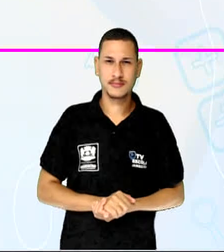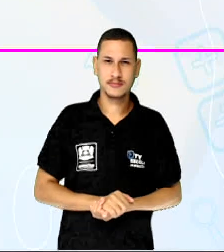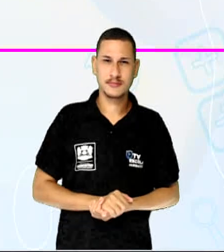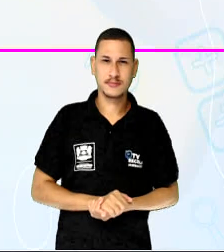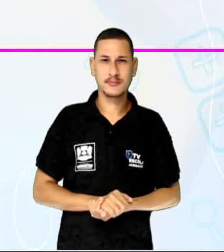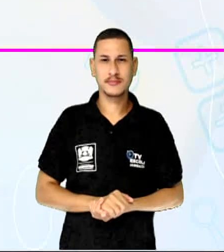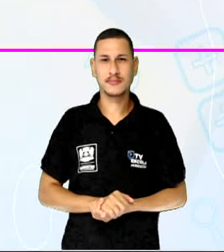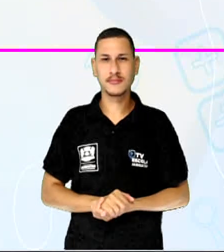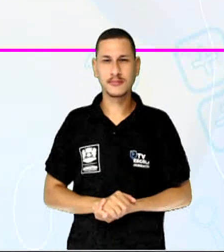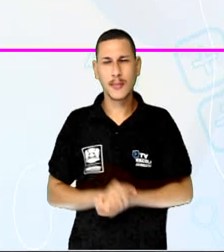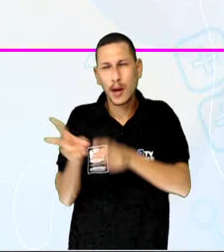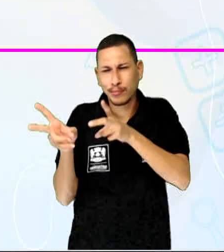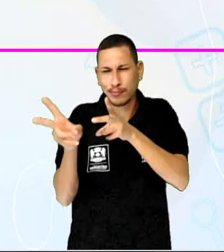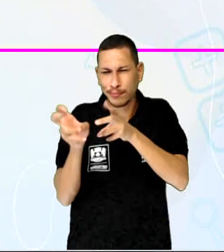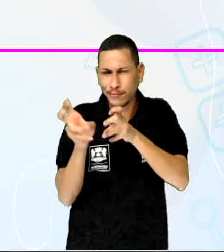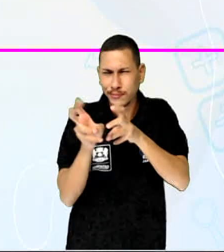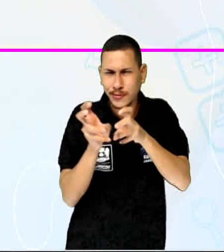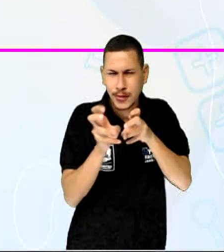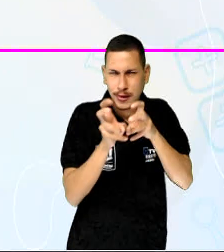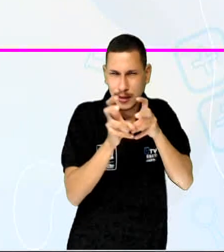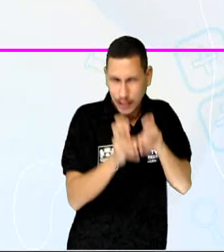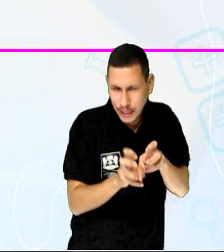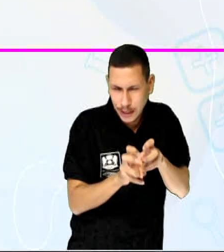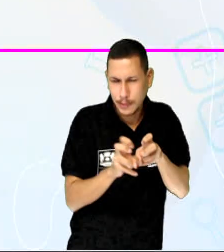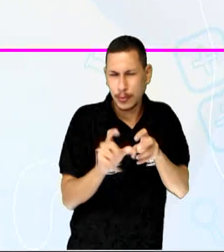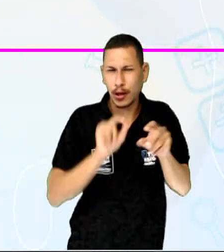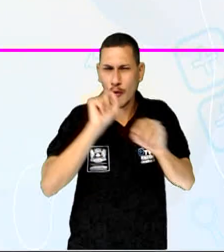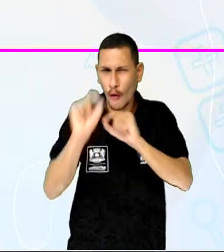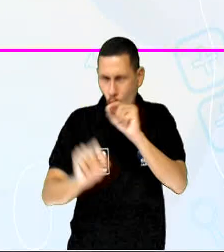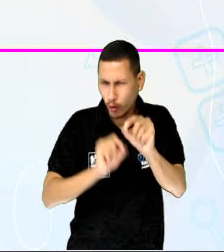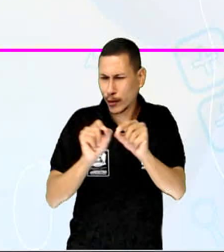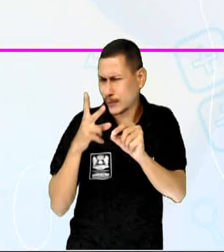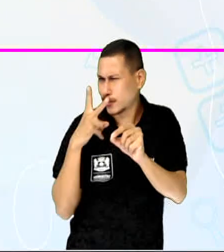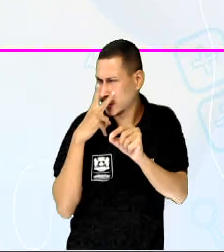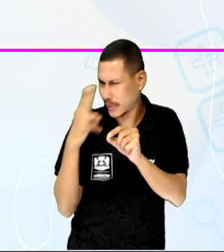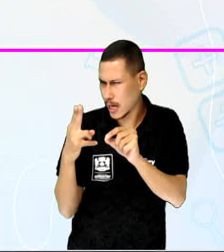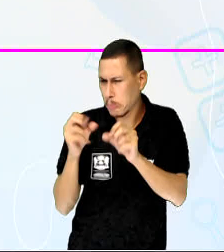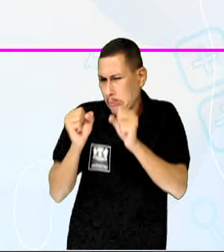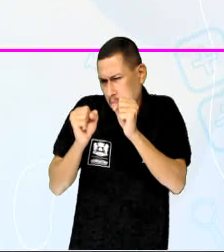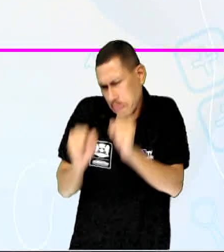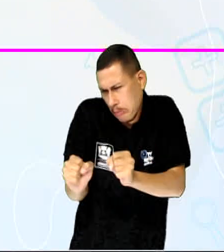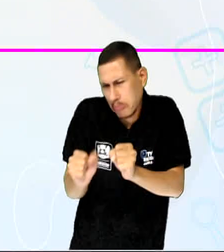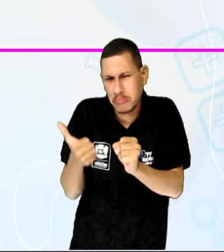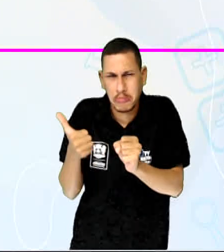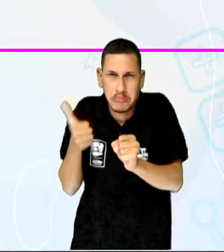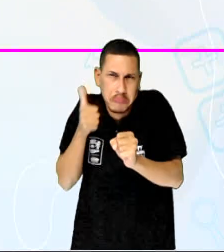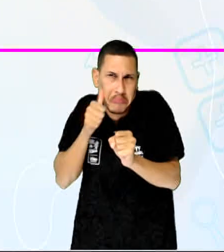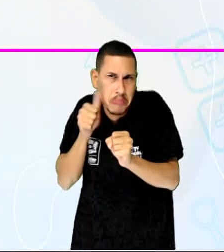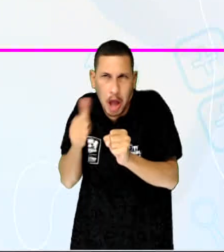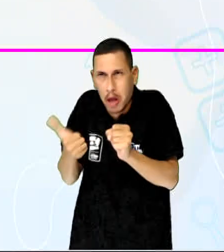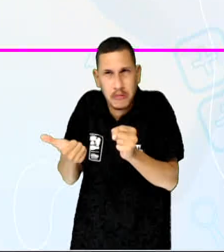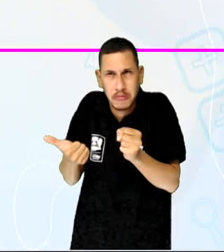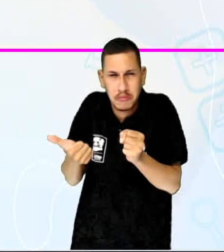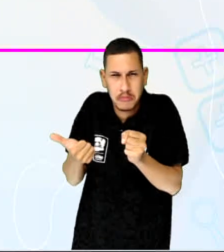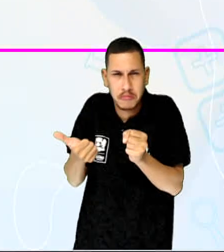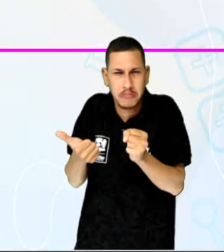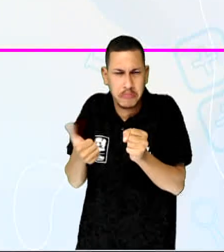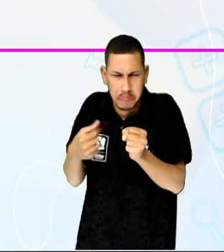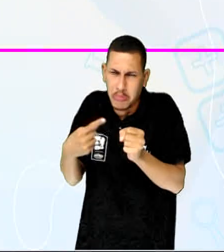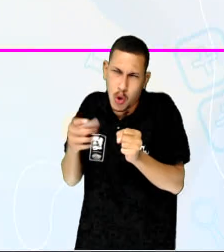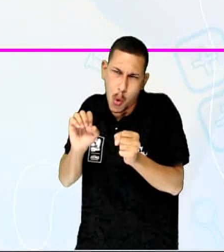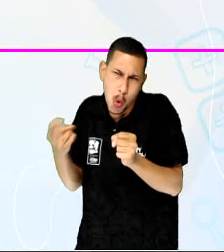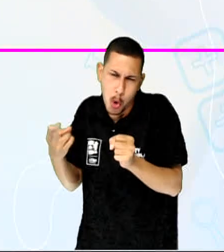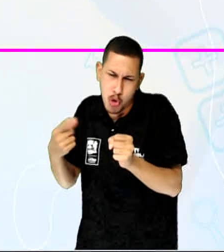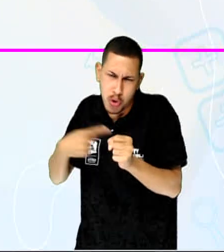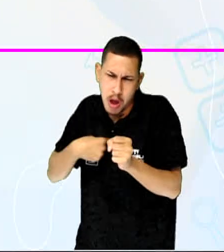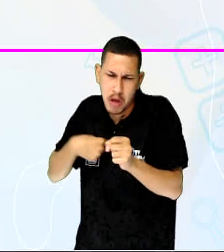delicioso. Percebam que nessa aí é uma questão hipotética. Pode ser que eu